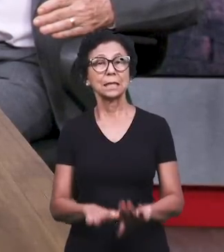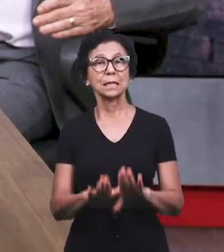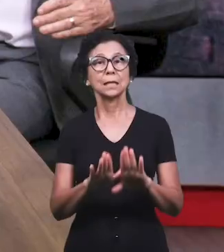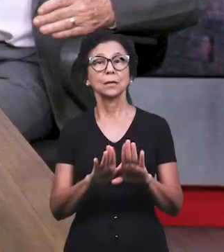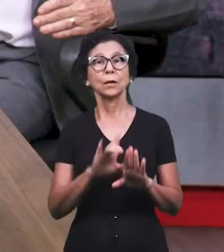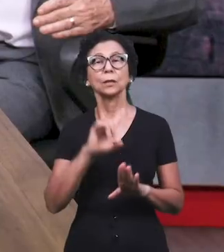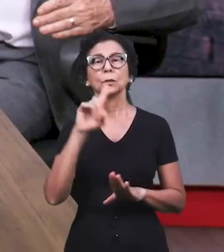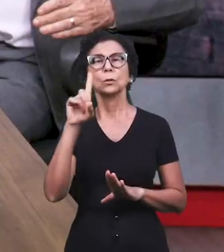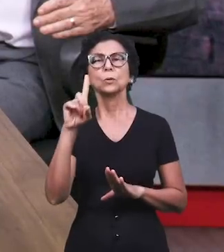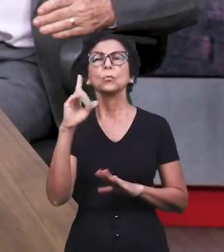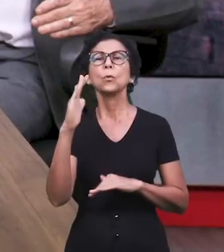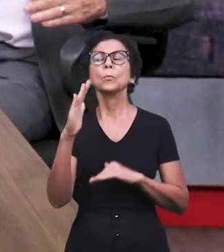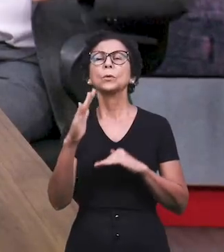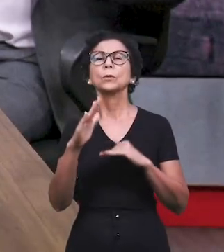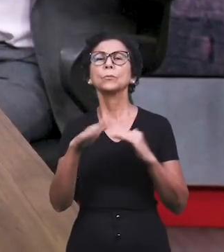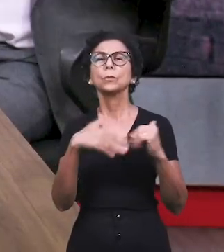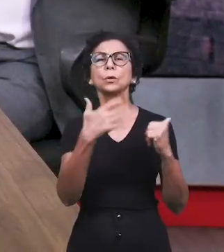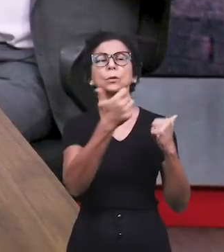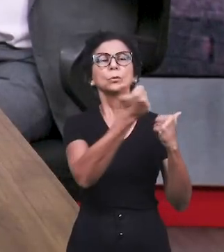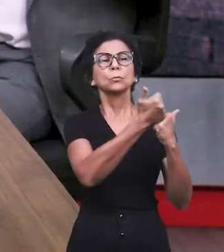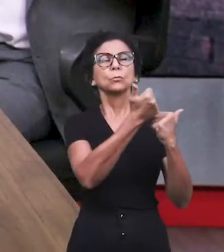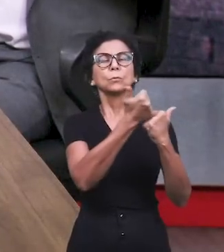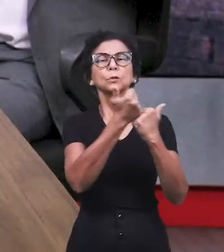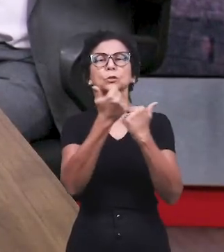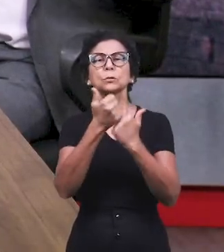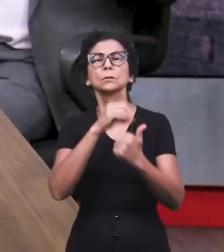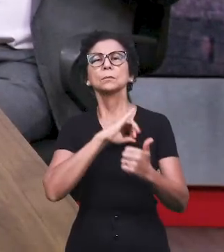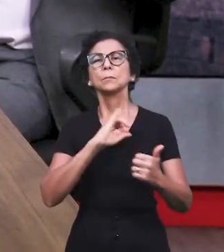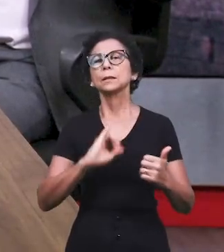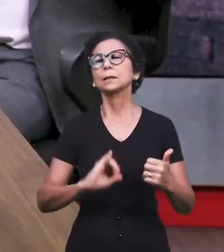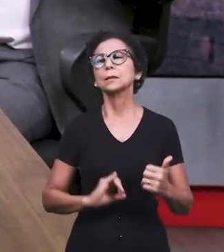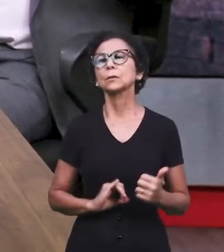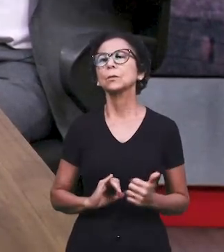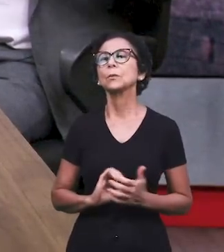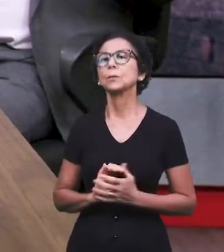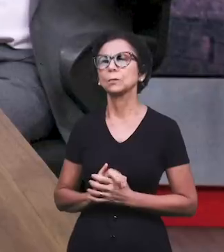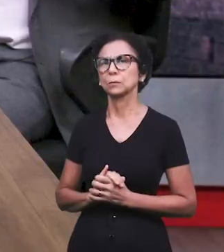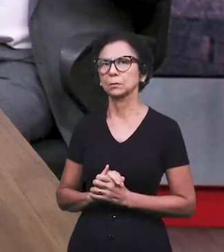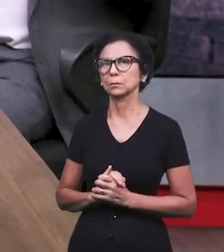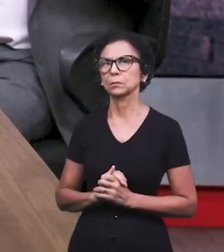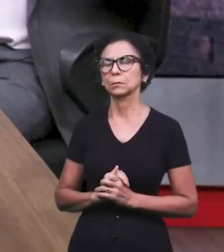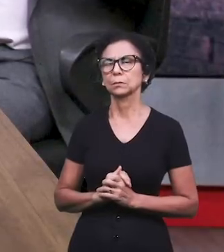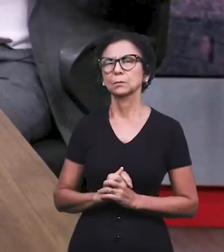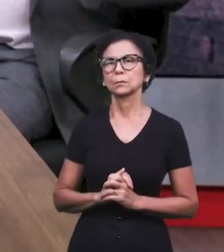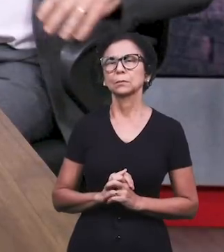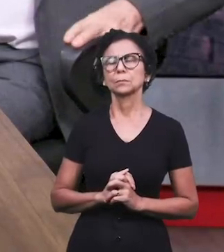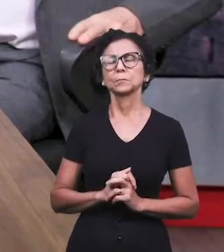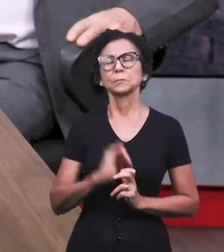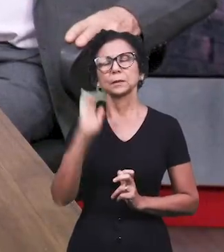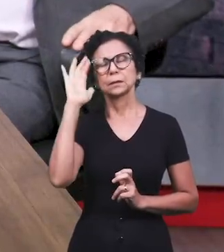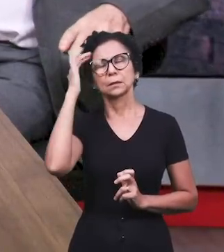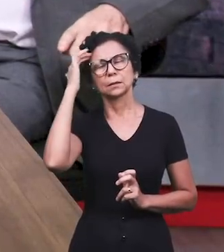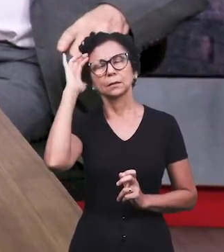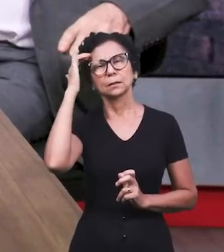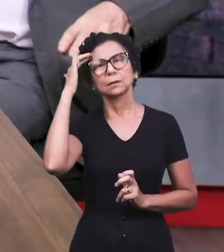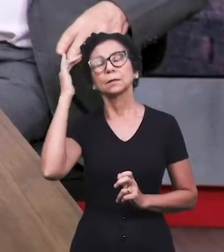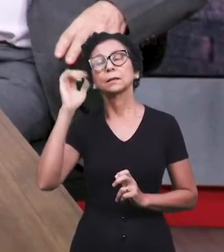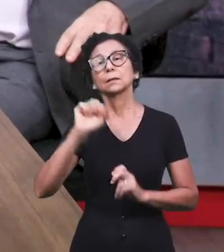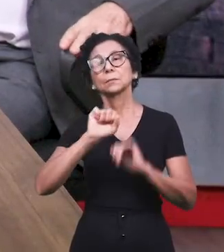de imperadores para que para os participantes compreenderem bem esses